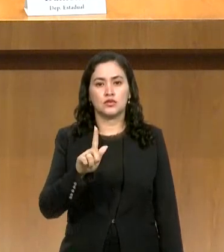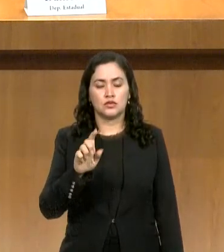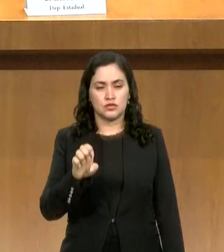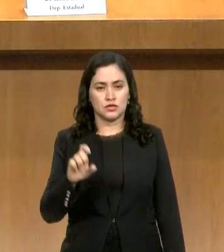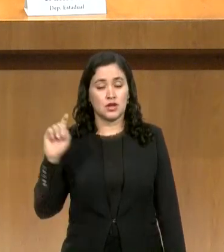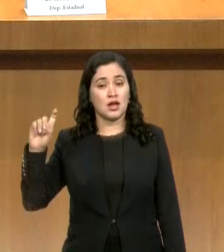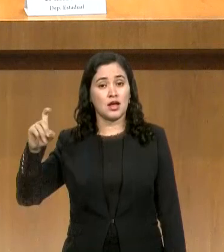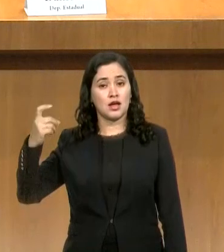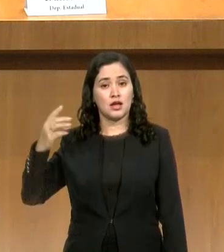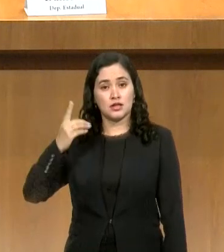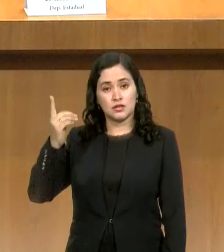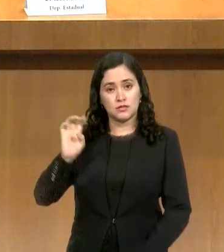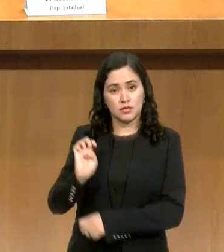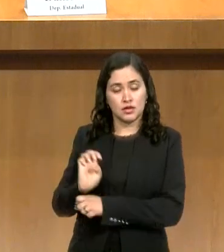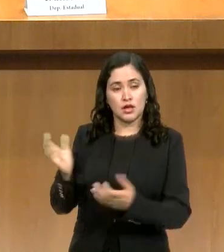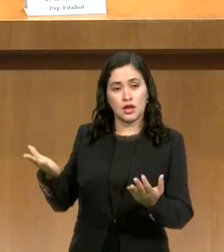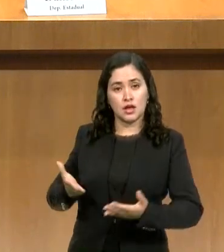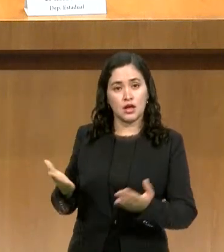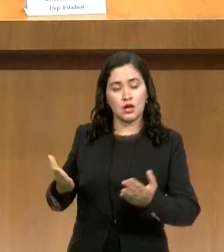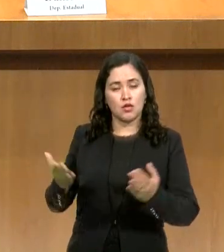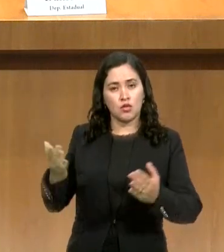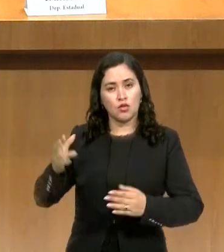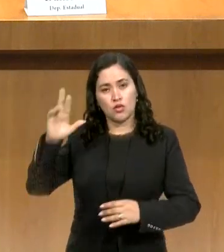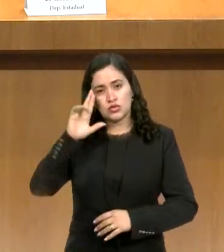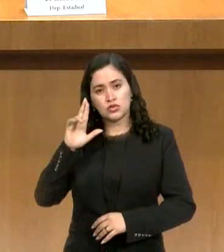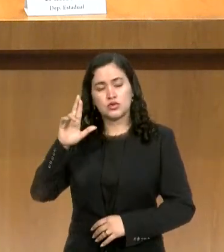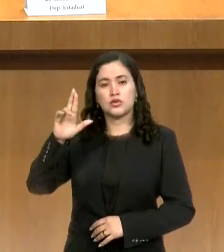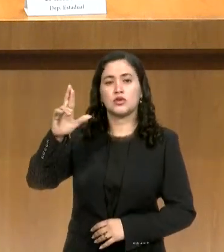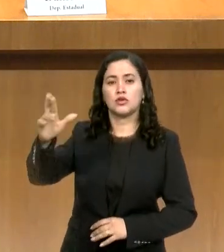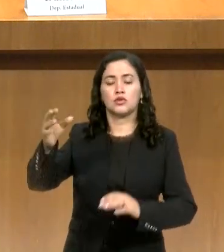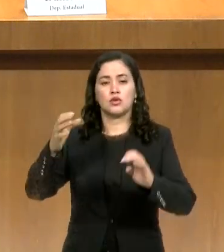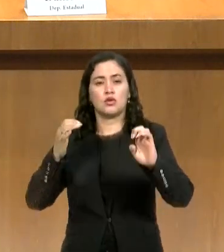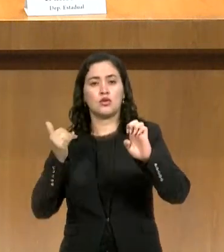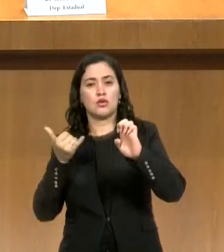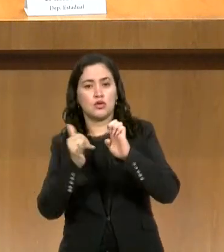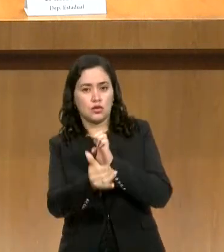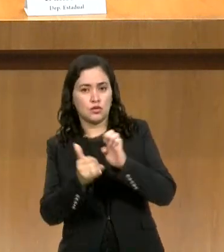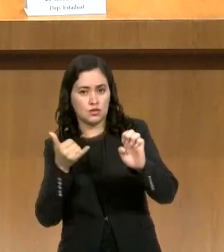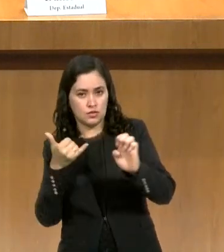Companhia Energética Equatorial. Obrigada pela presença.